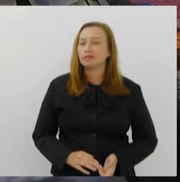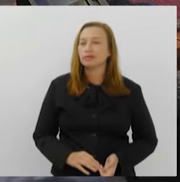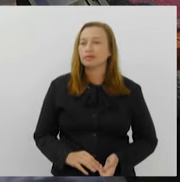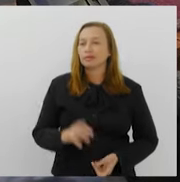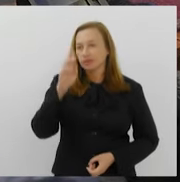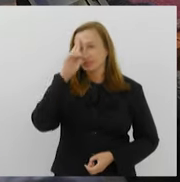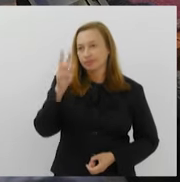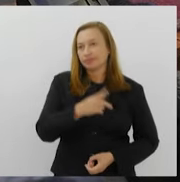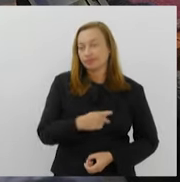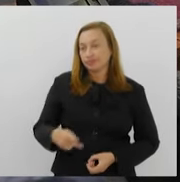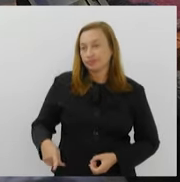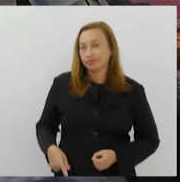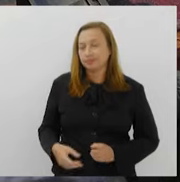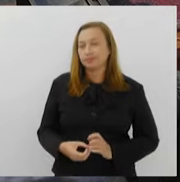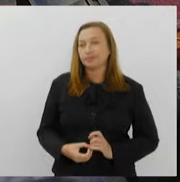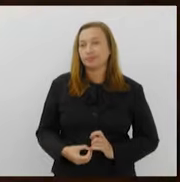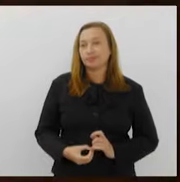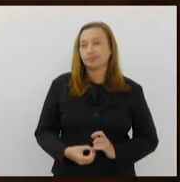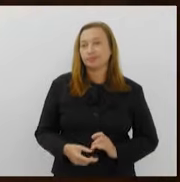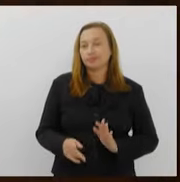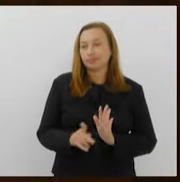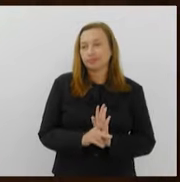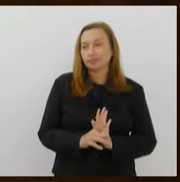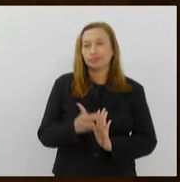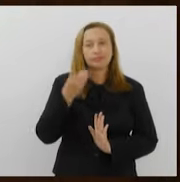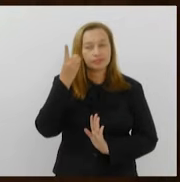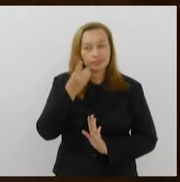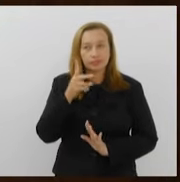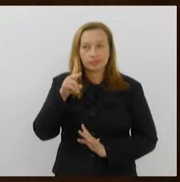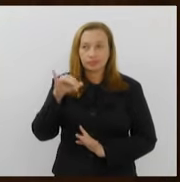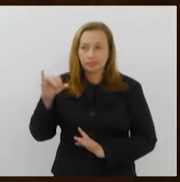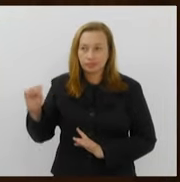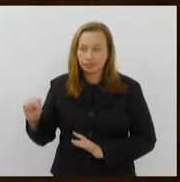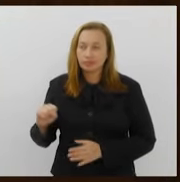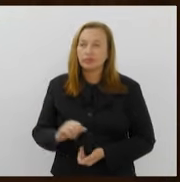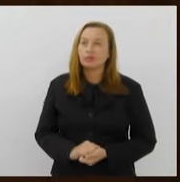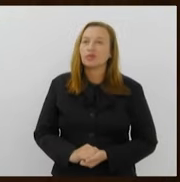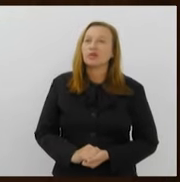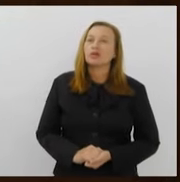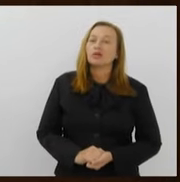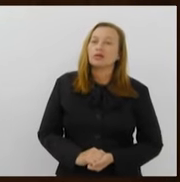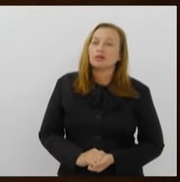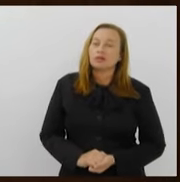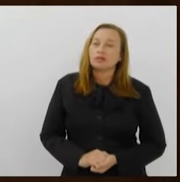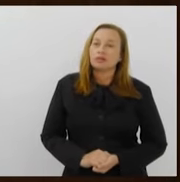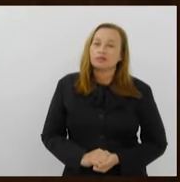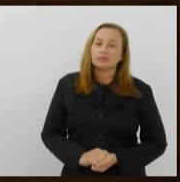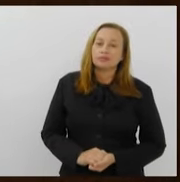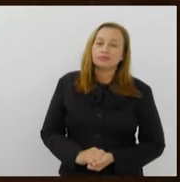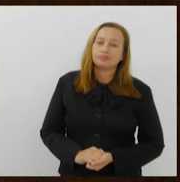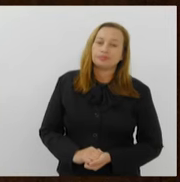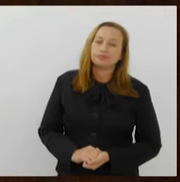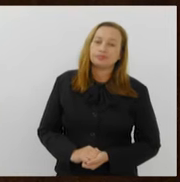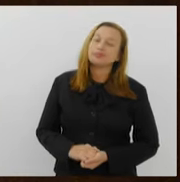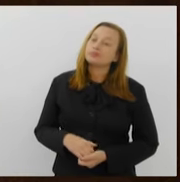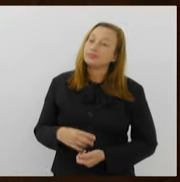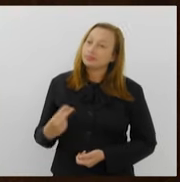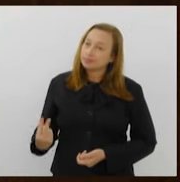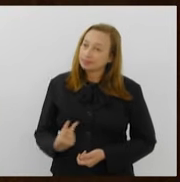Senhor presidente, projeto do deputado Vinícius Cozzolino, de grande